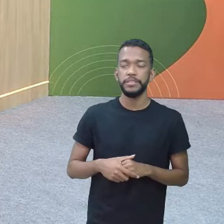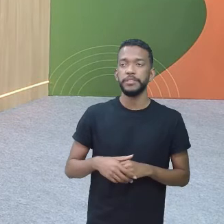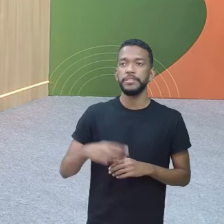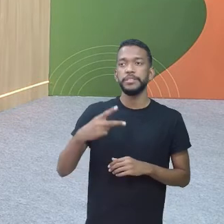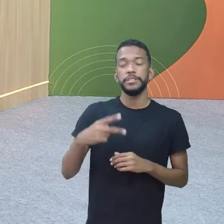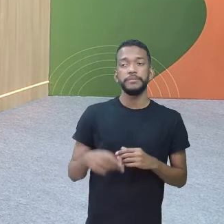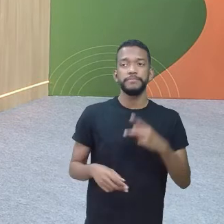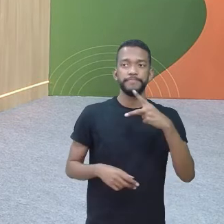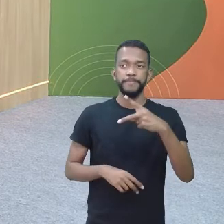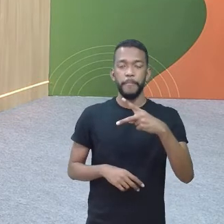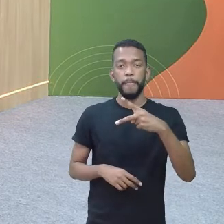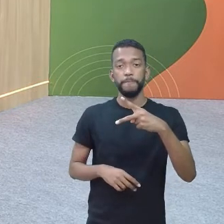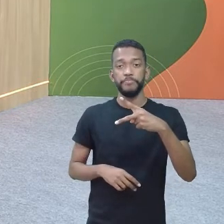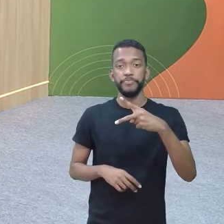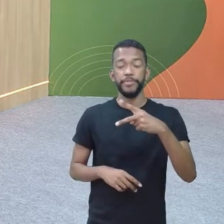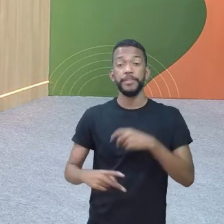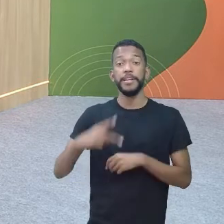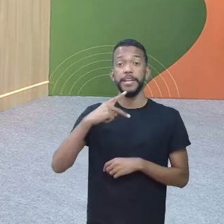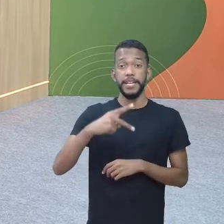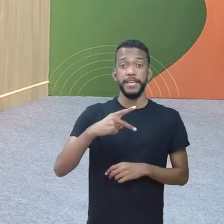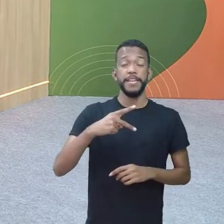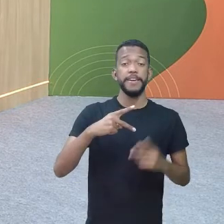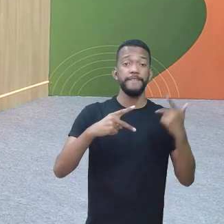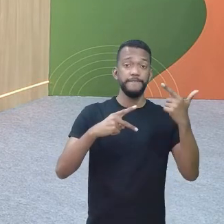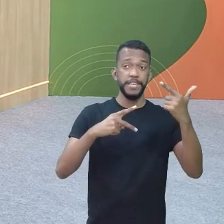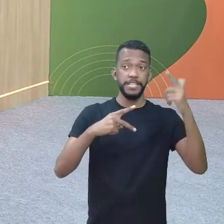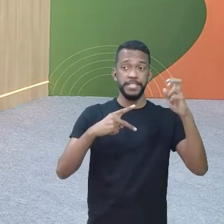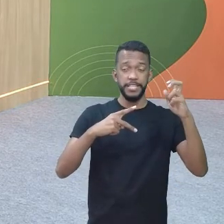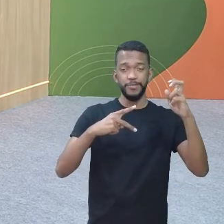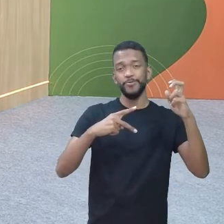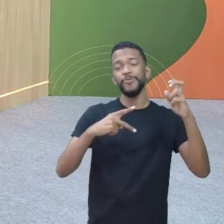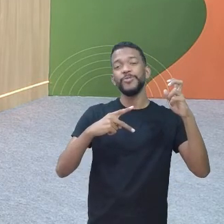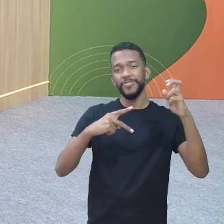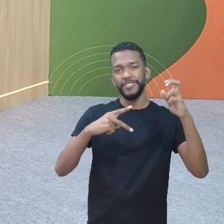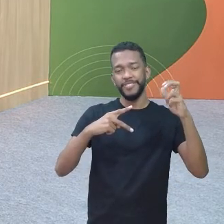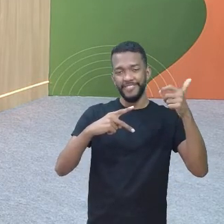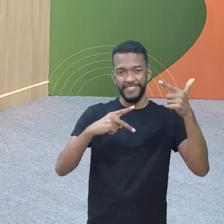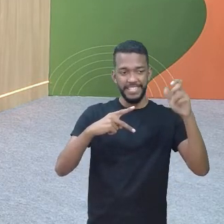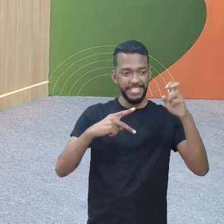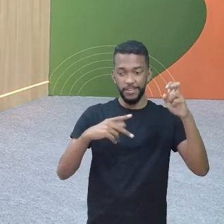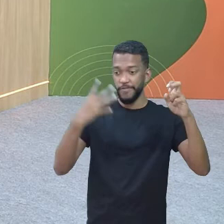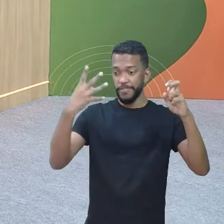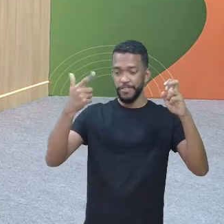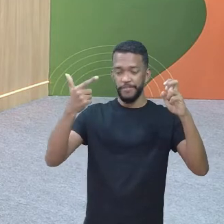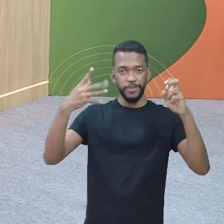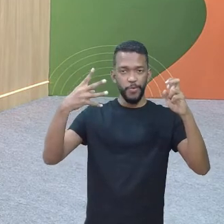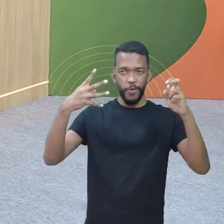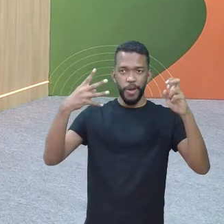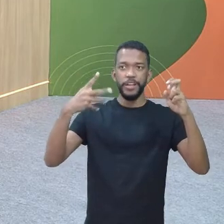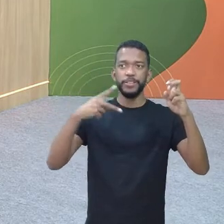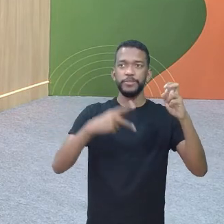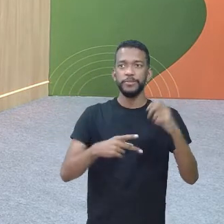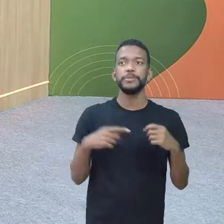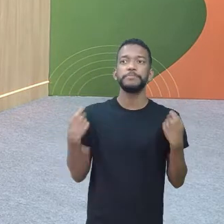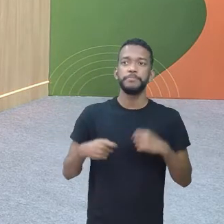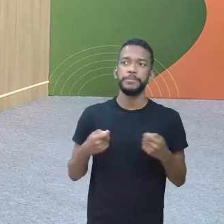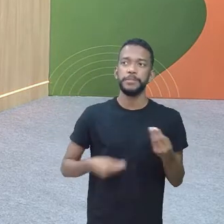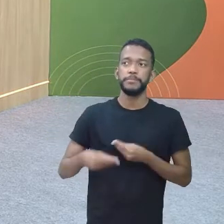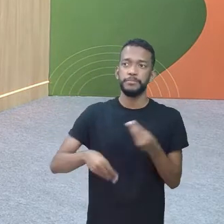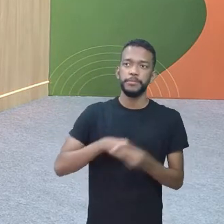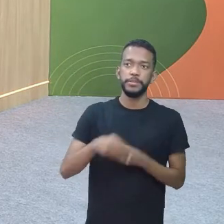significa que o 25 é maior do que o 24, então essa fração é maior do que essa. a gente tem que nessa